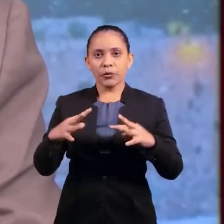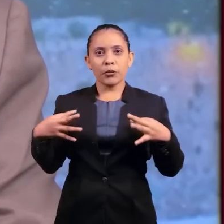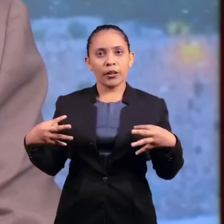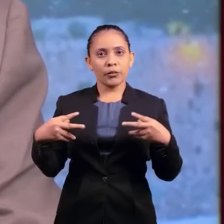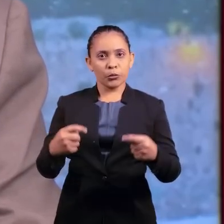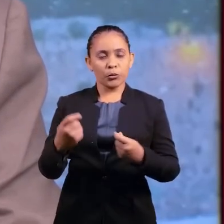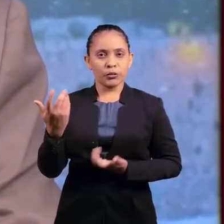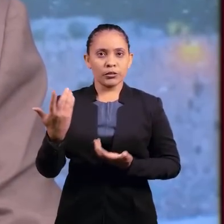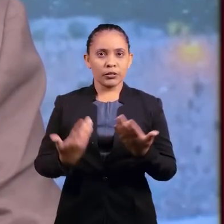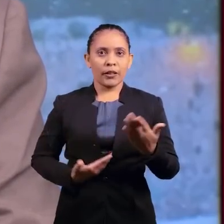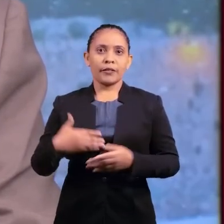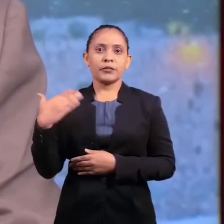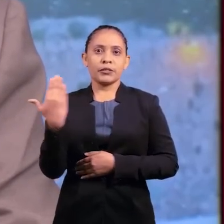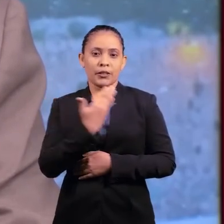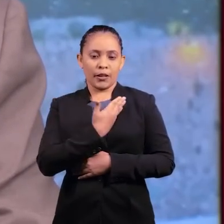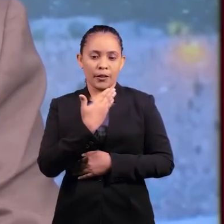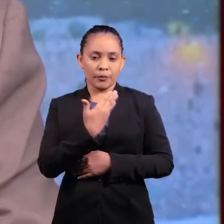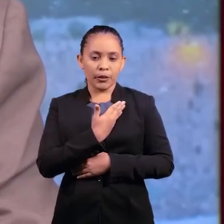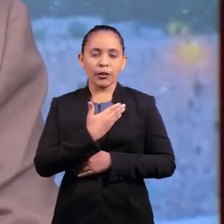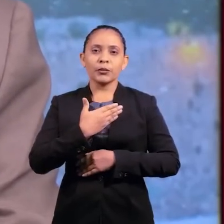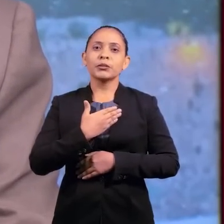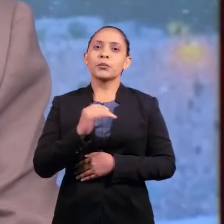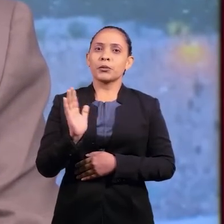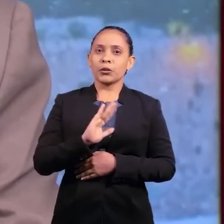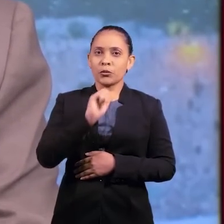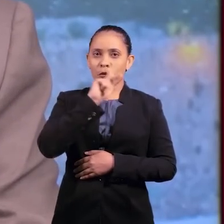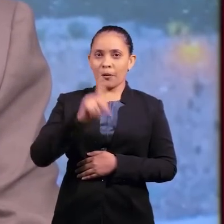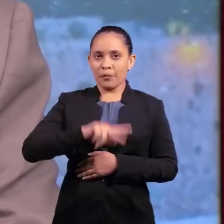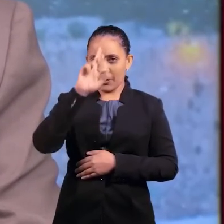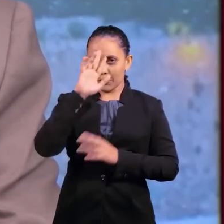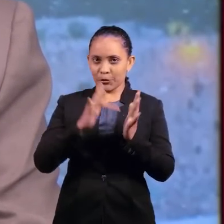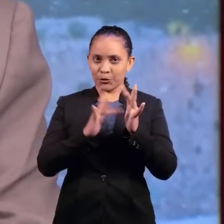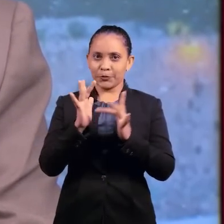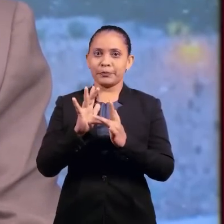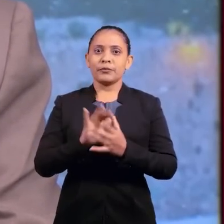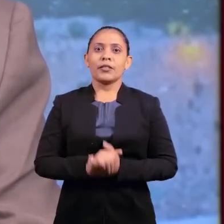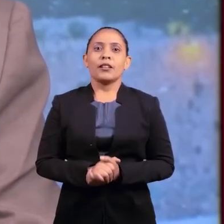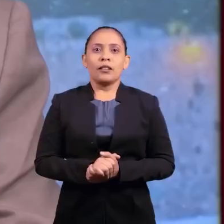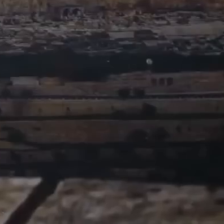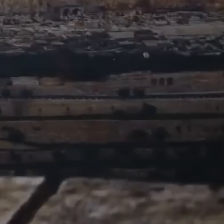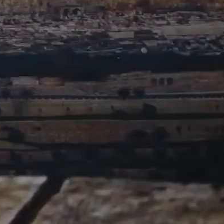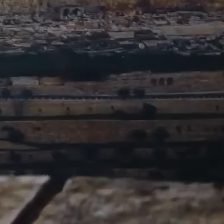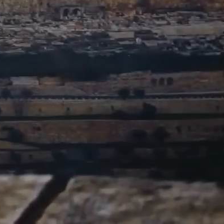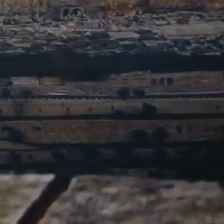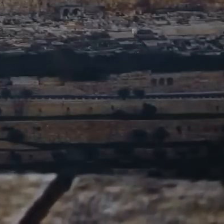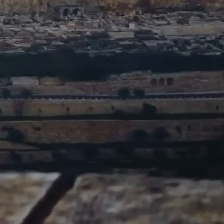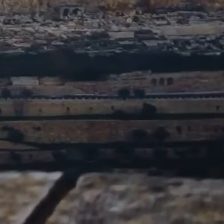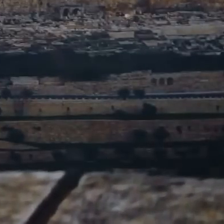abençoe a todos os nossos irmãos, nossos amigos. Amém. Despeço de todos com a paz do Senhor Jesus. Amém.